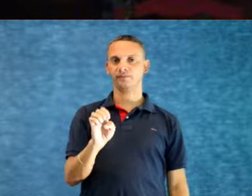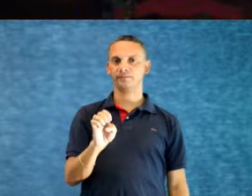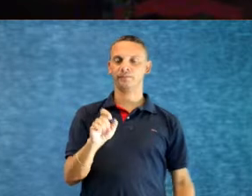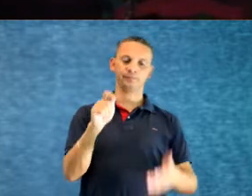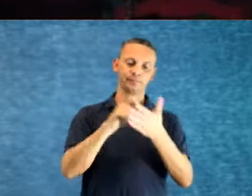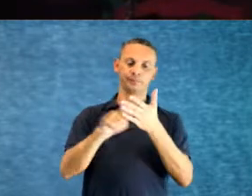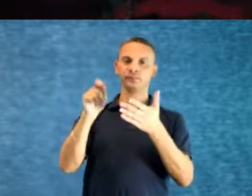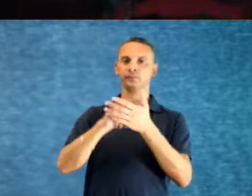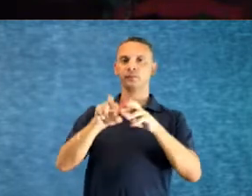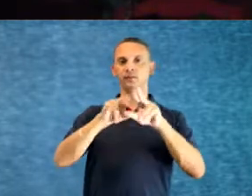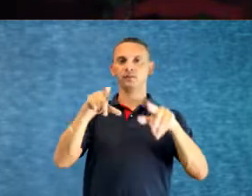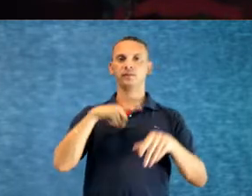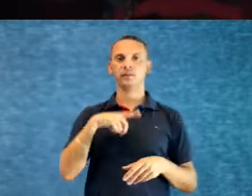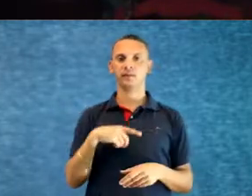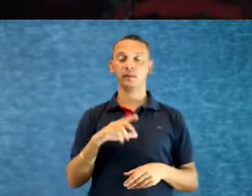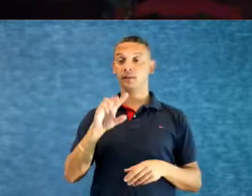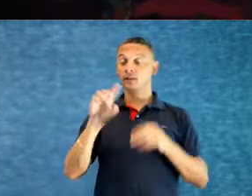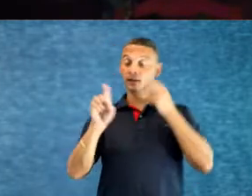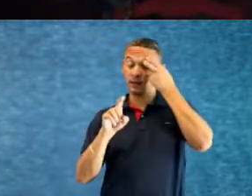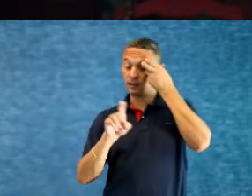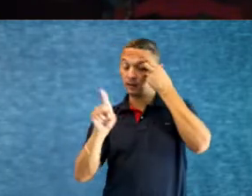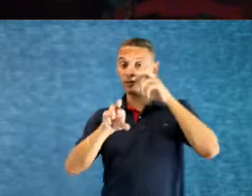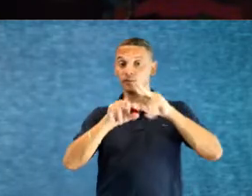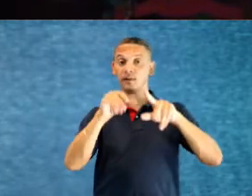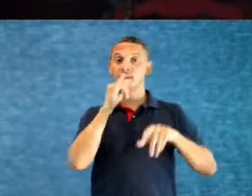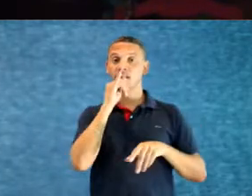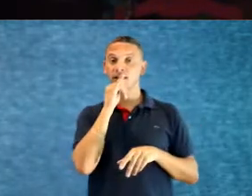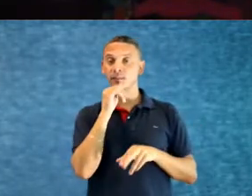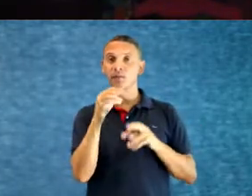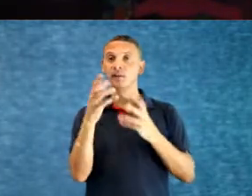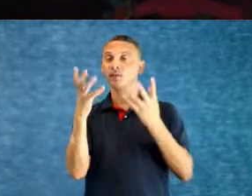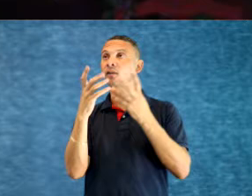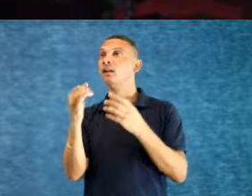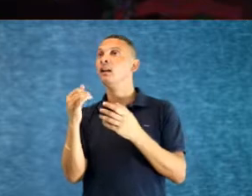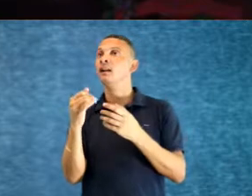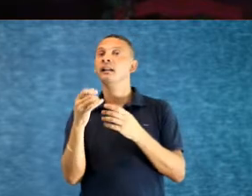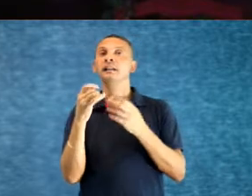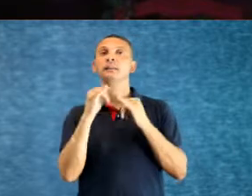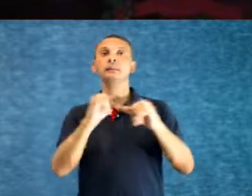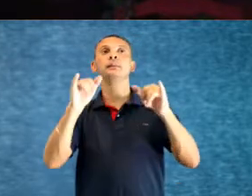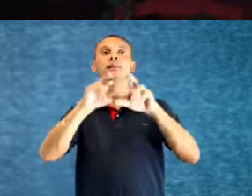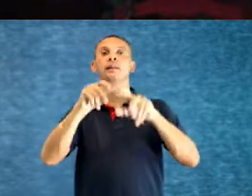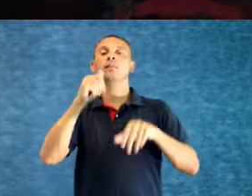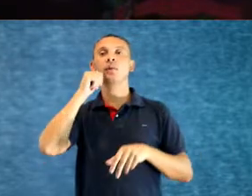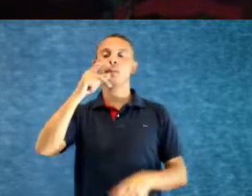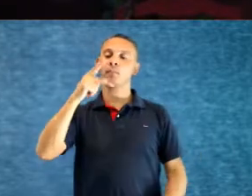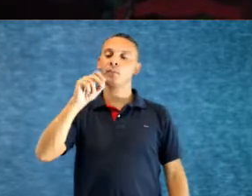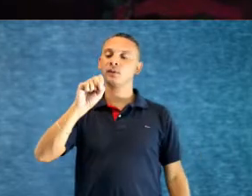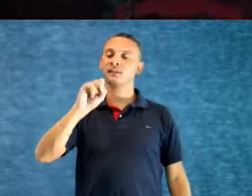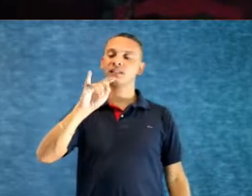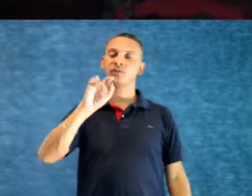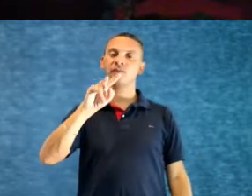Então, ela se identifica com ele no que ele via de mérito, que era importante valorizar a mulher, que a mulher tem que ter um